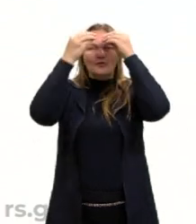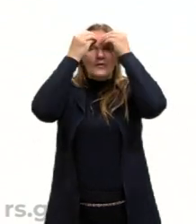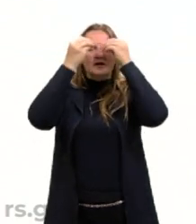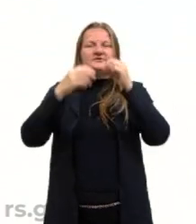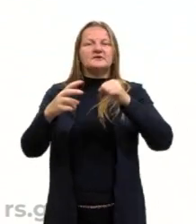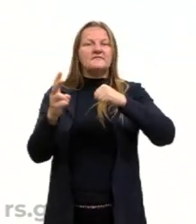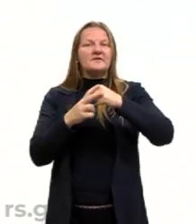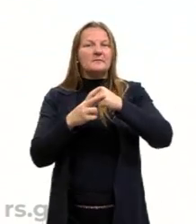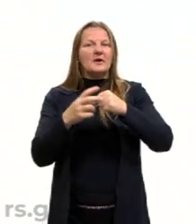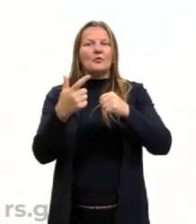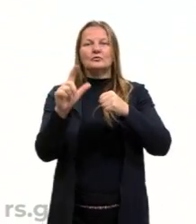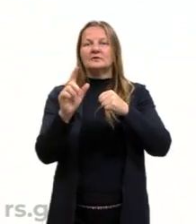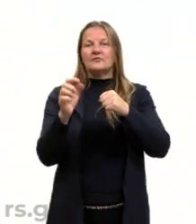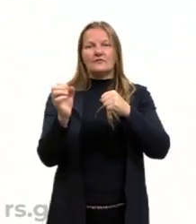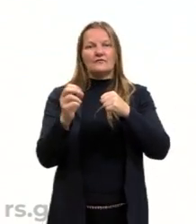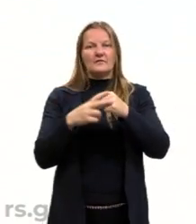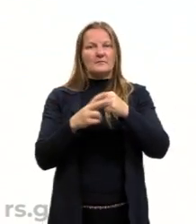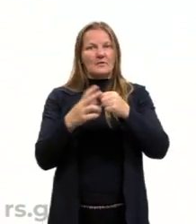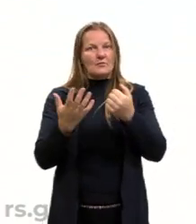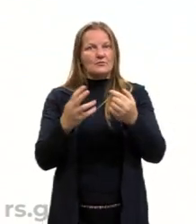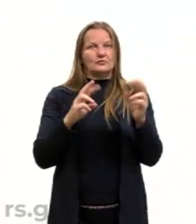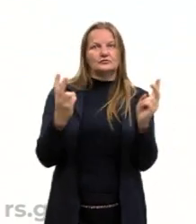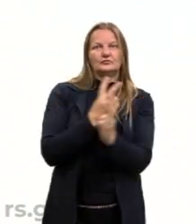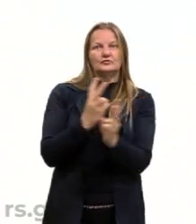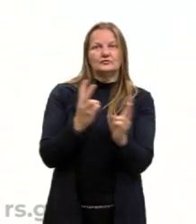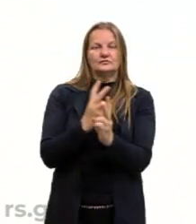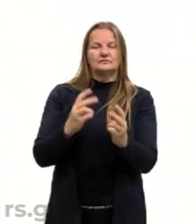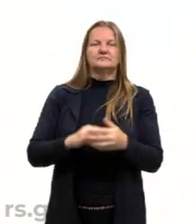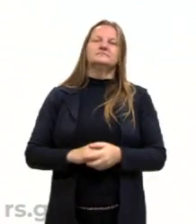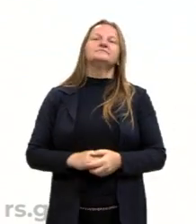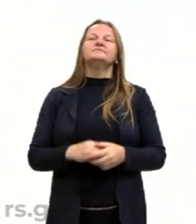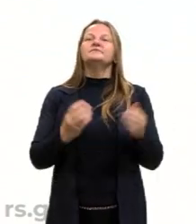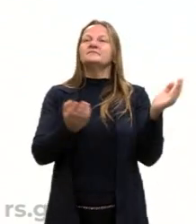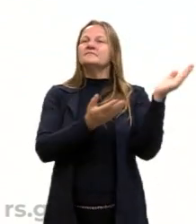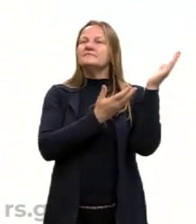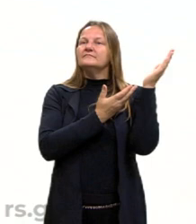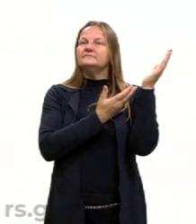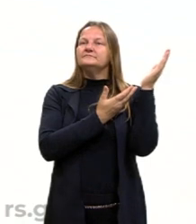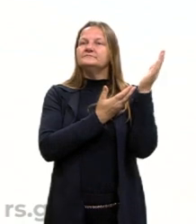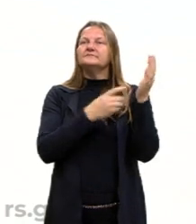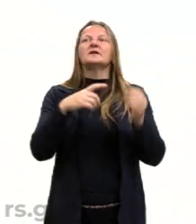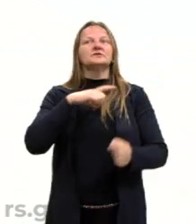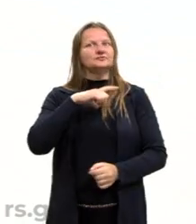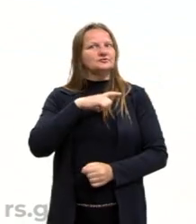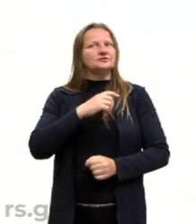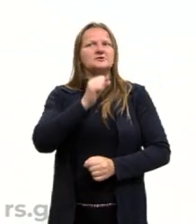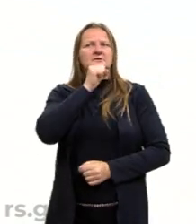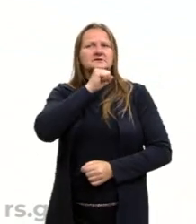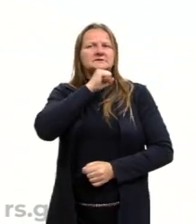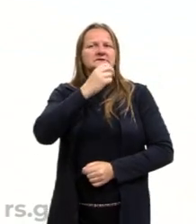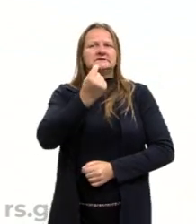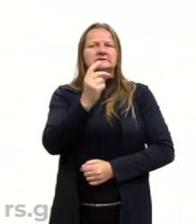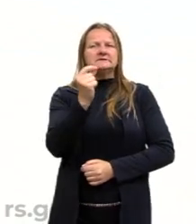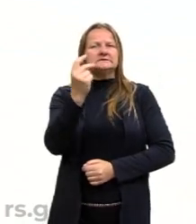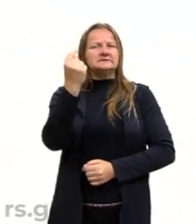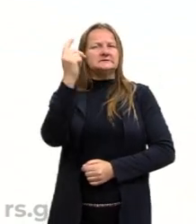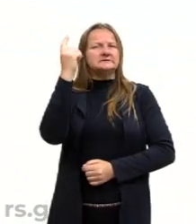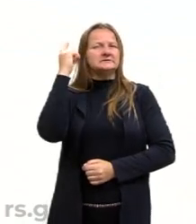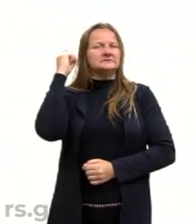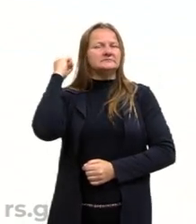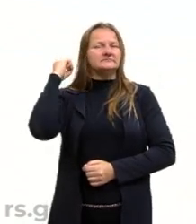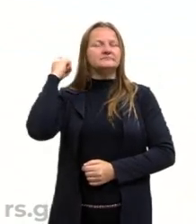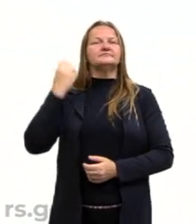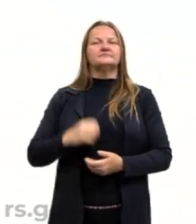e da linguagem não verbal então aqui a gente pode dizer que é uma linguagem não verbal que já estava assistindo mensagens